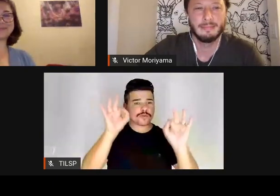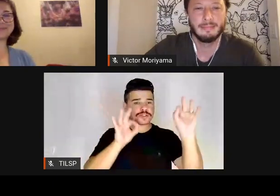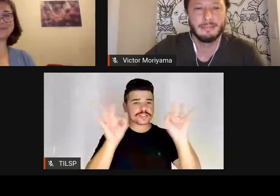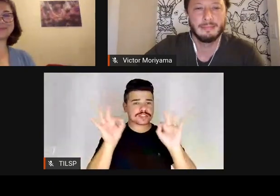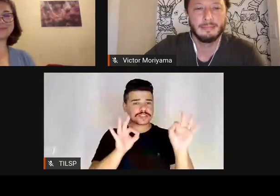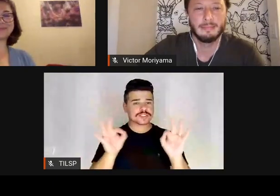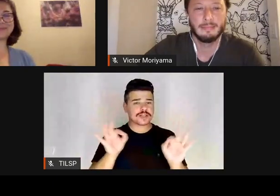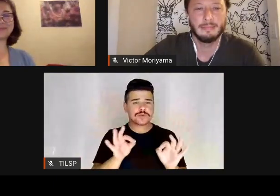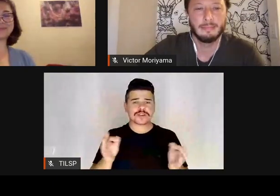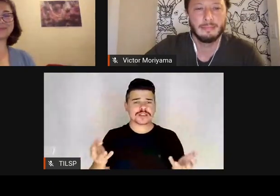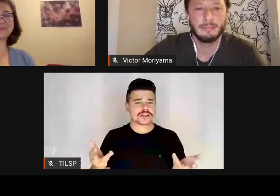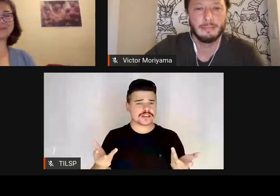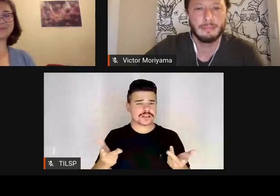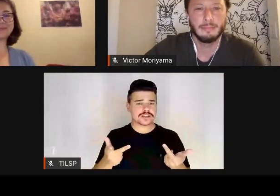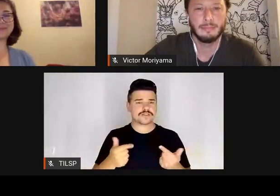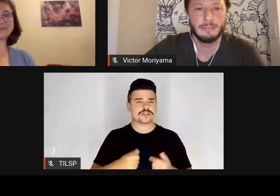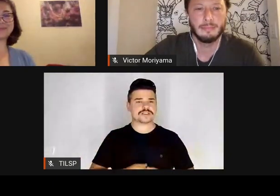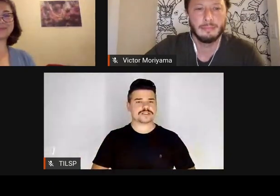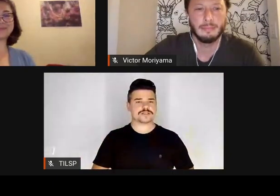incríveis.